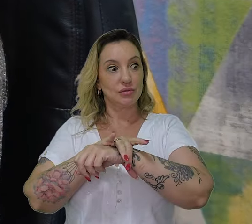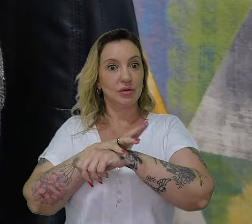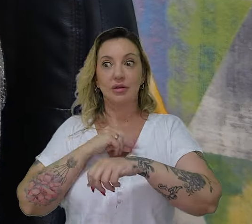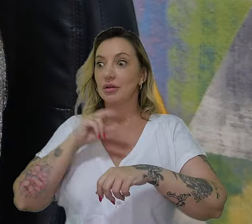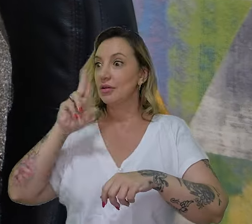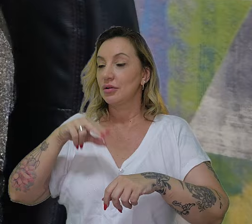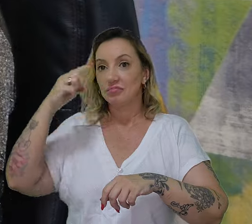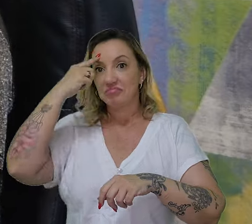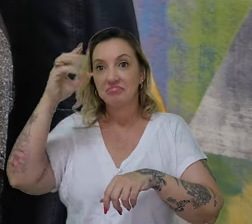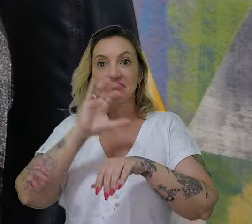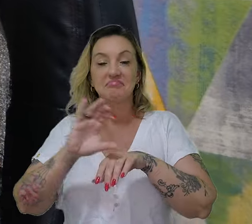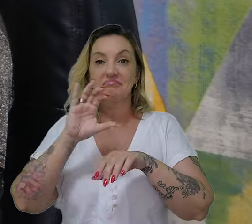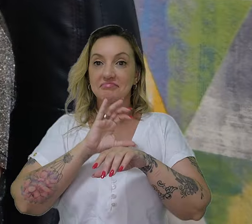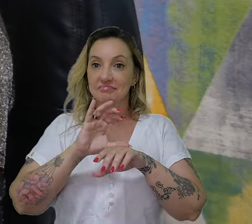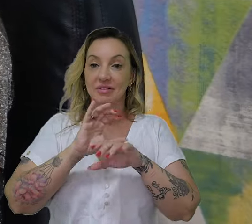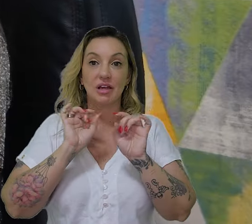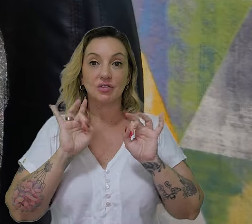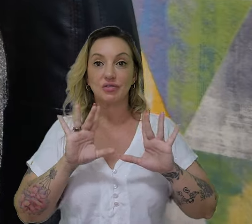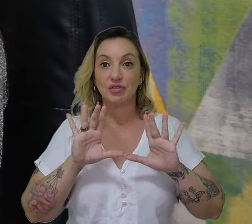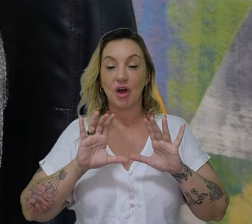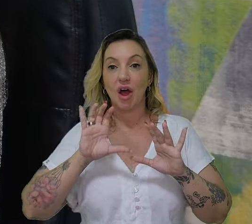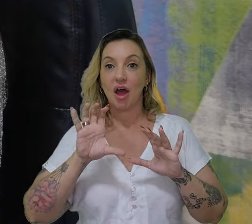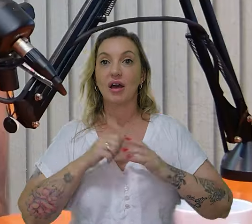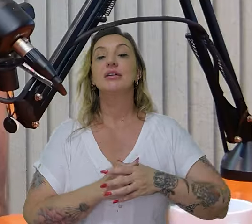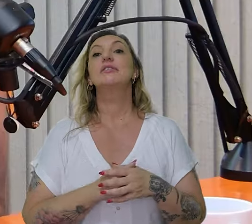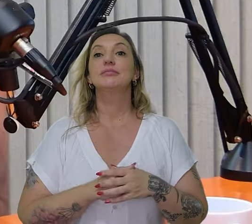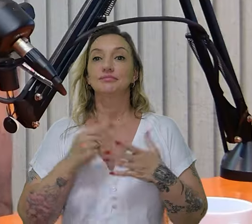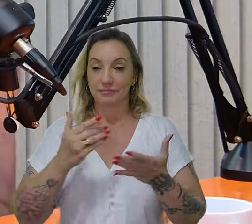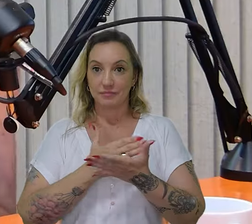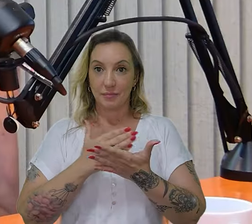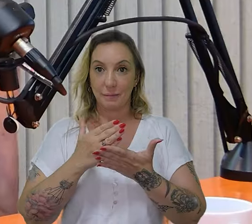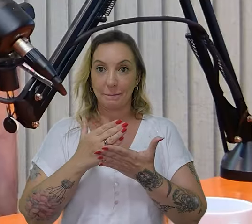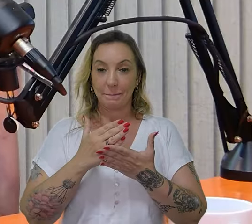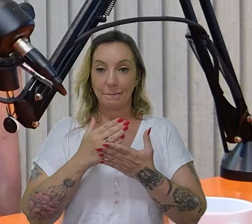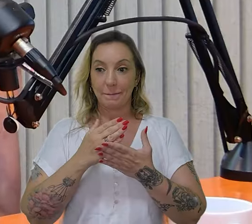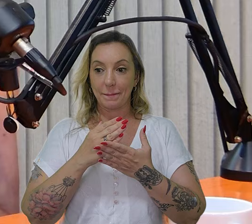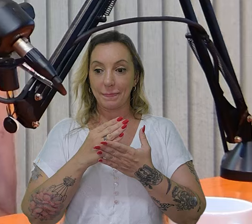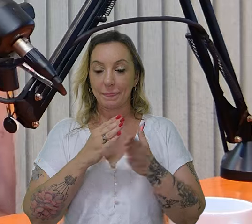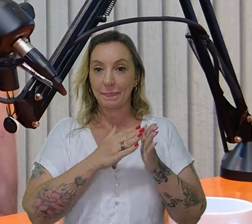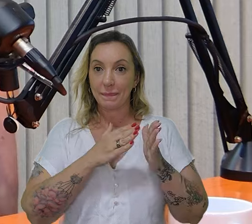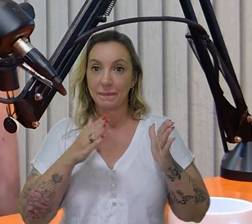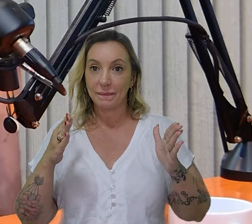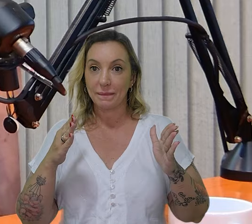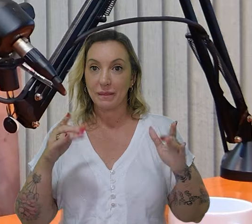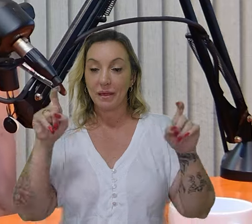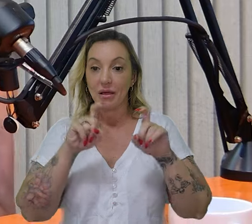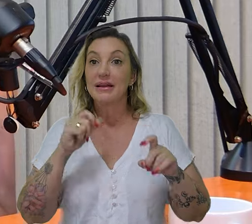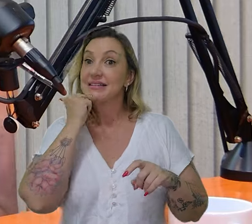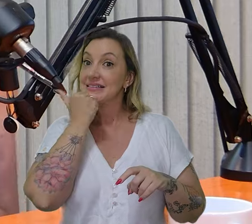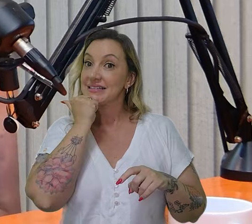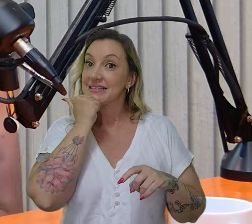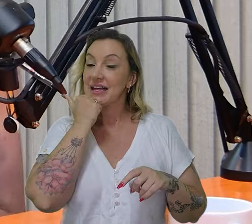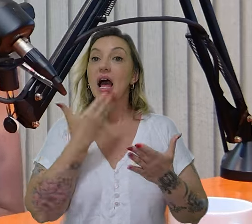imaginei que tivesse um curso só disso né então ele nasceu como uma extensão de computer Science o